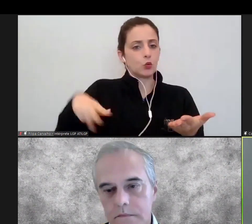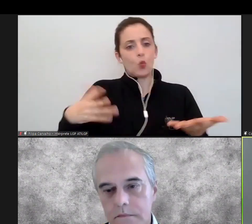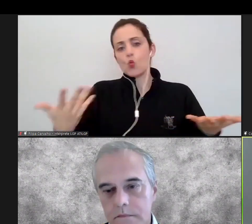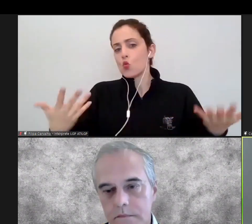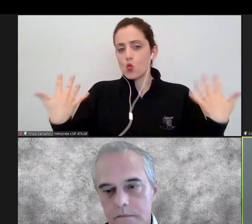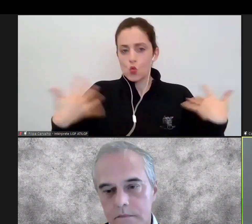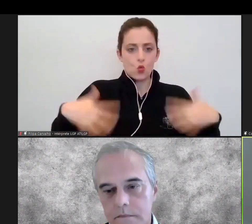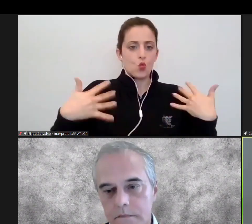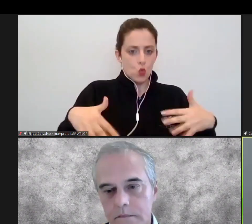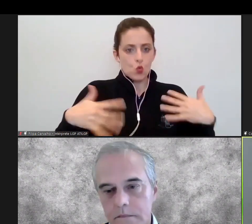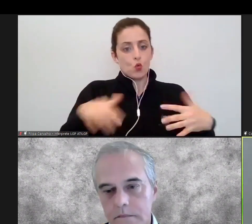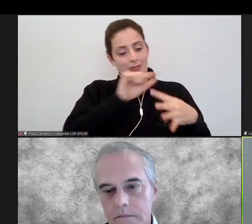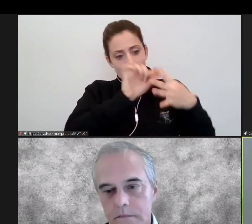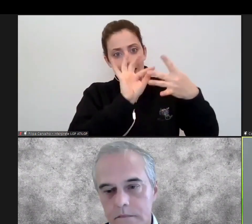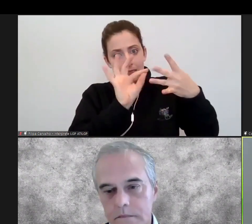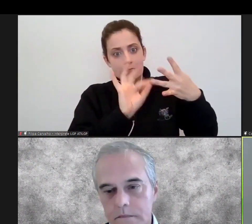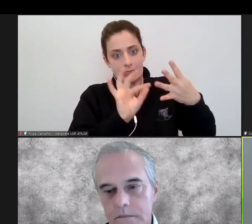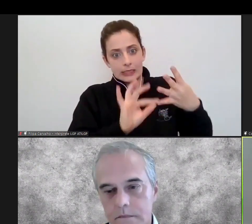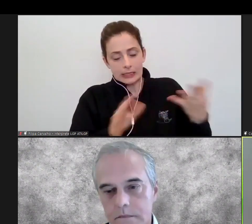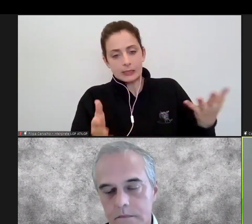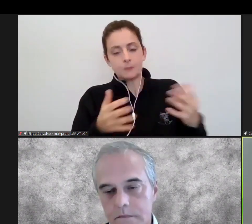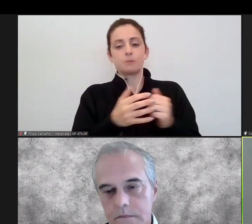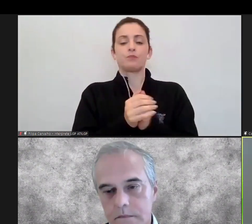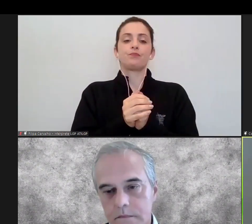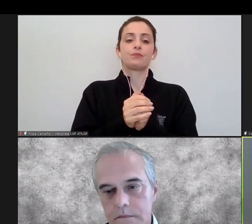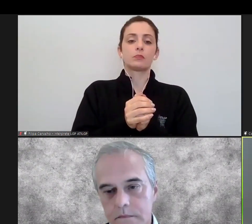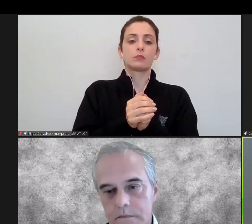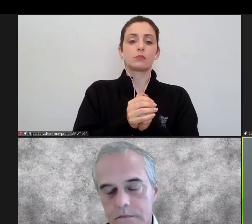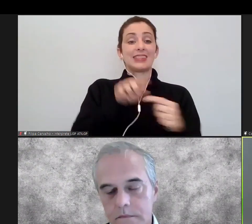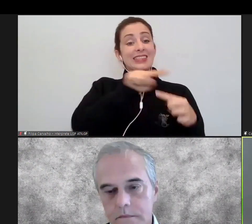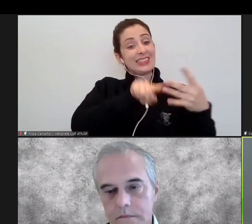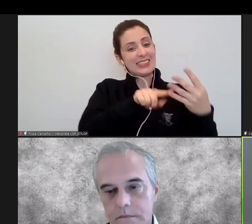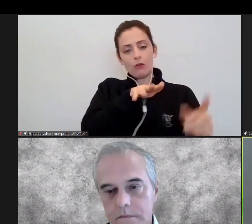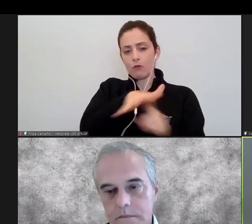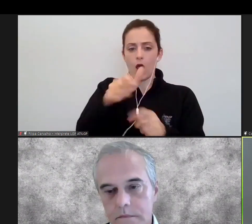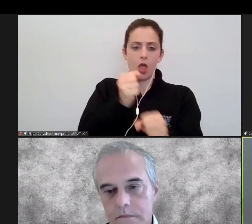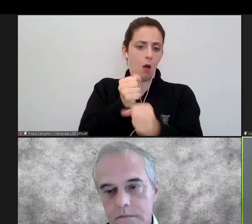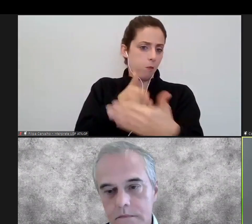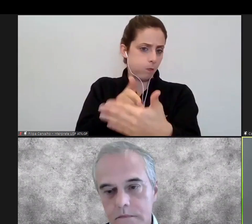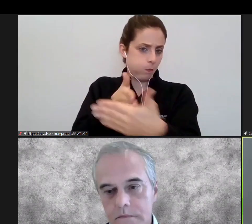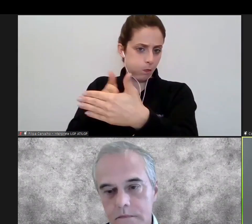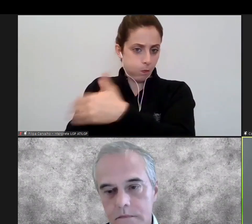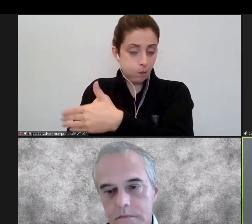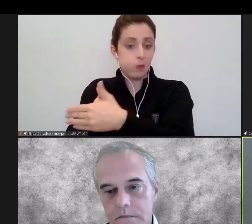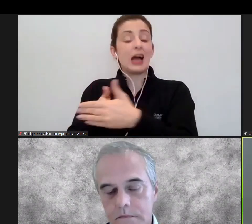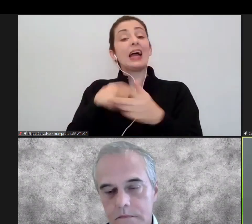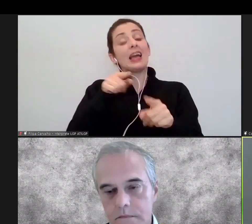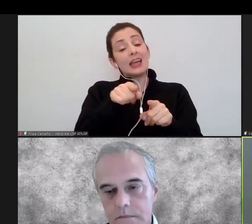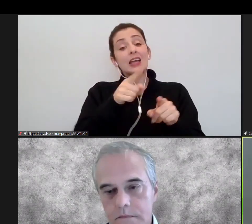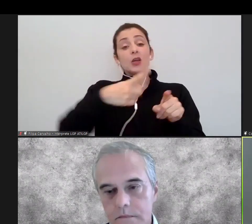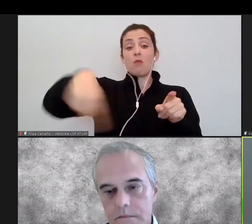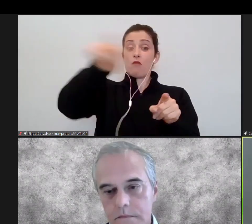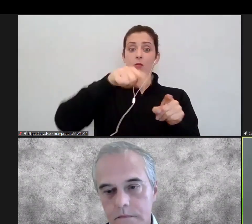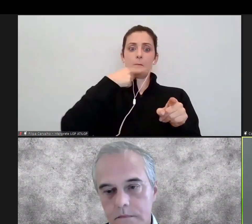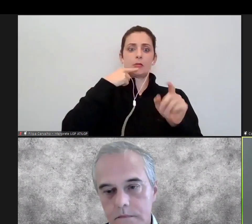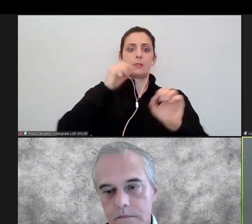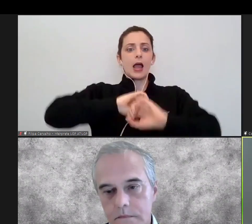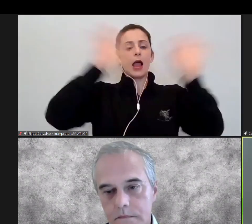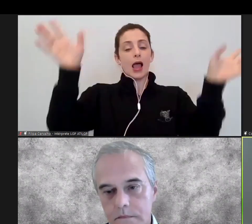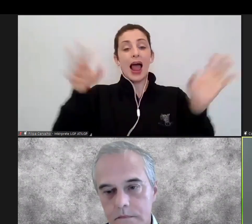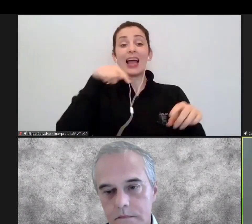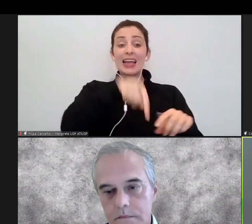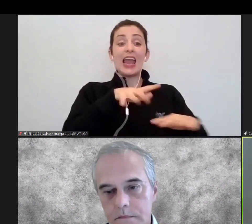questão, para quem está a assistir também ter aqui uma noção mais clara de que forma é que isto impacta, o programa Rede